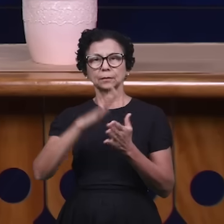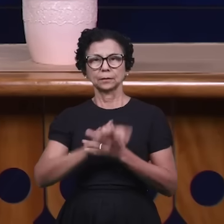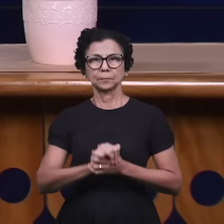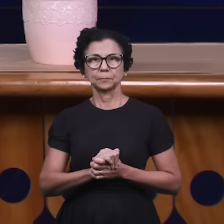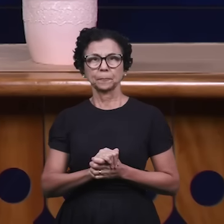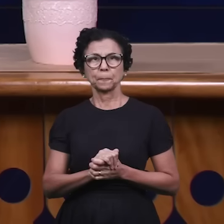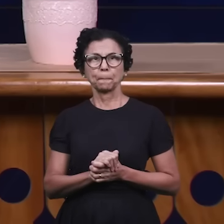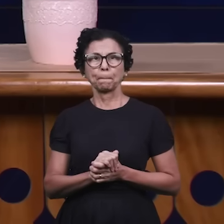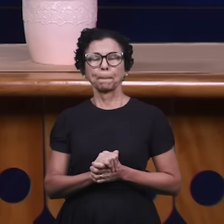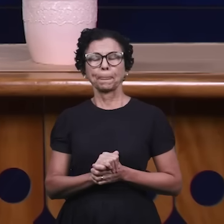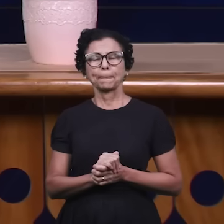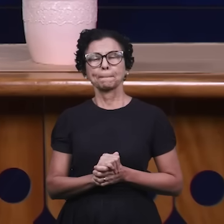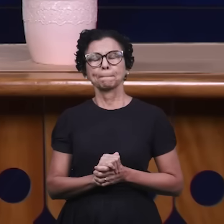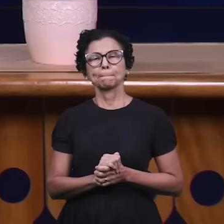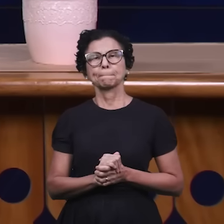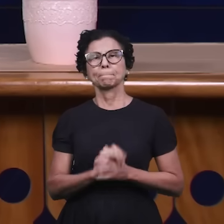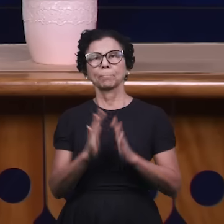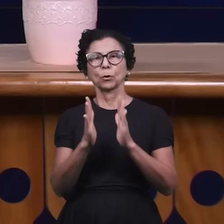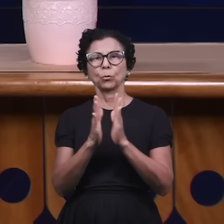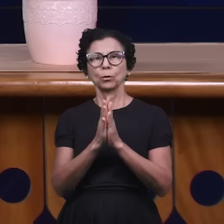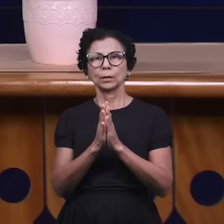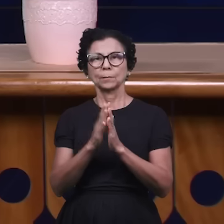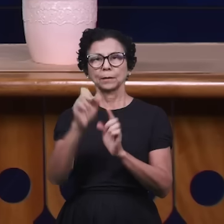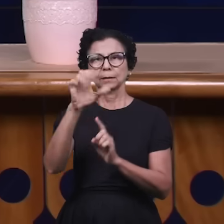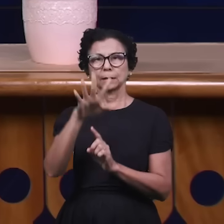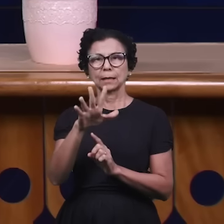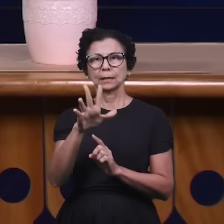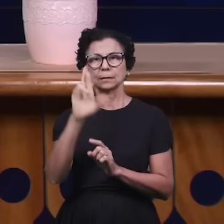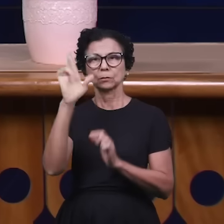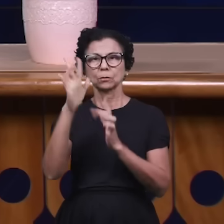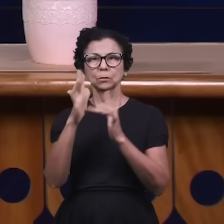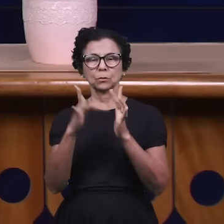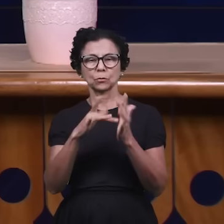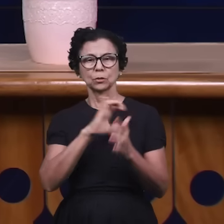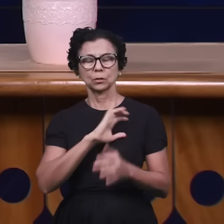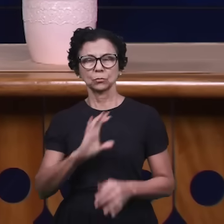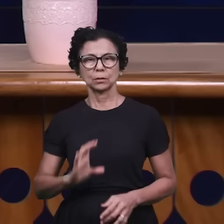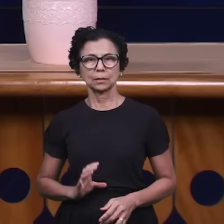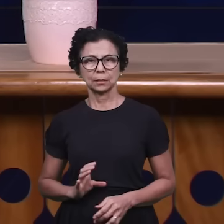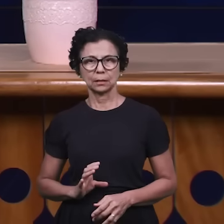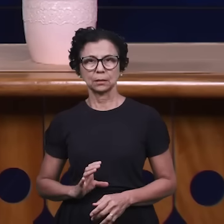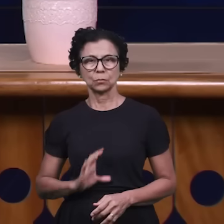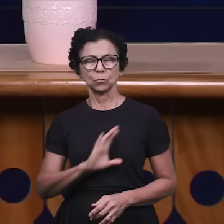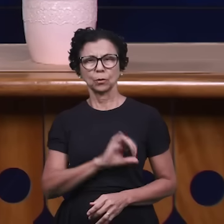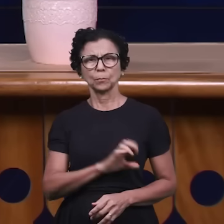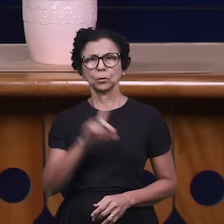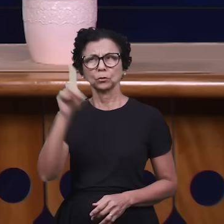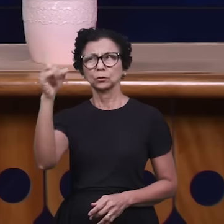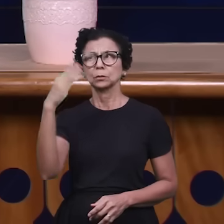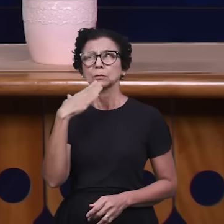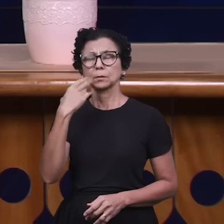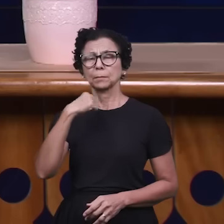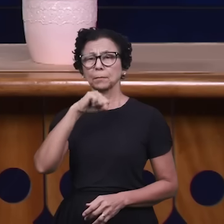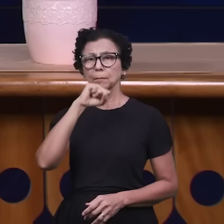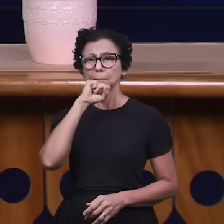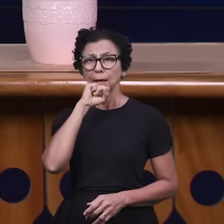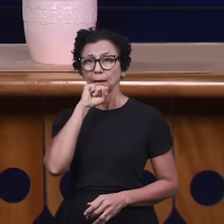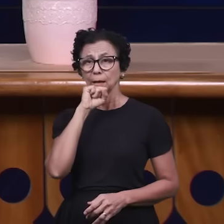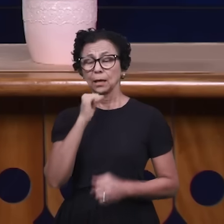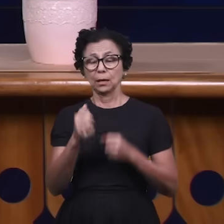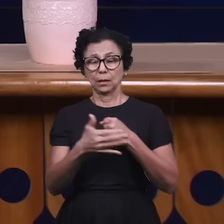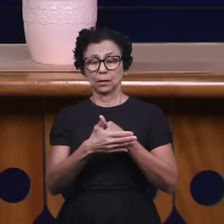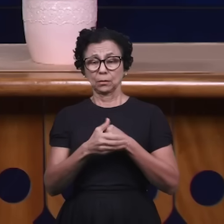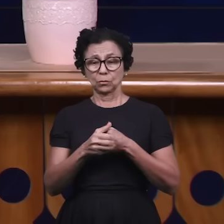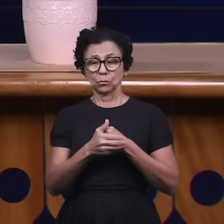por tudo, te bendizemos, e em teu nome nós agora dizemos que a graça redentora do Senhor Jesus, o amor sublime do Deus